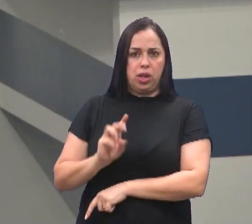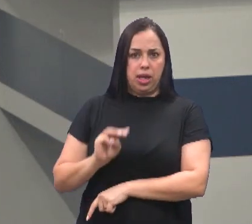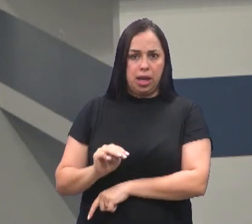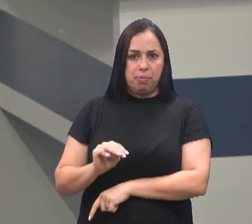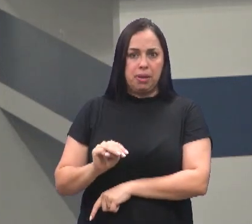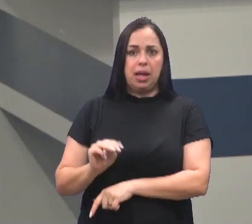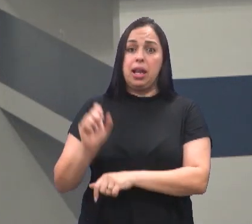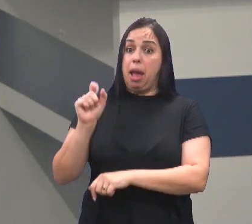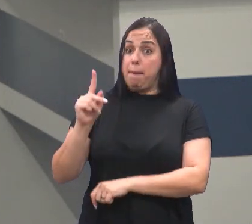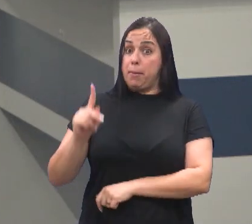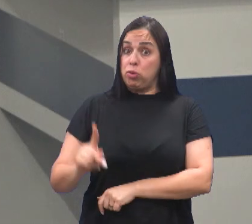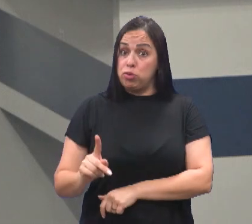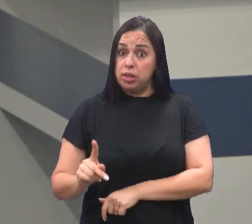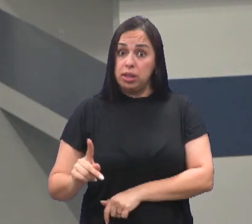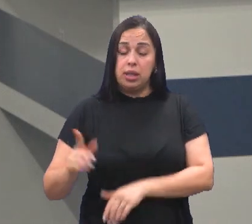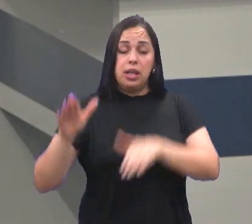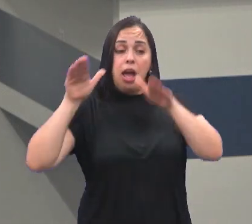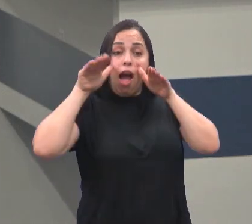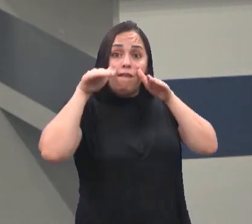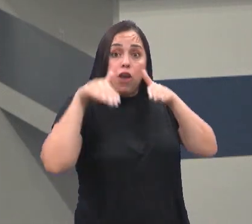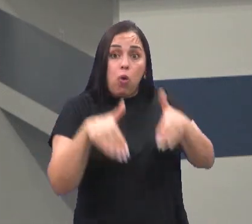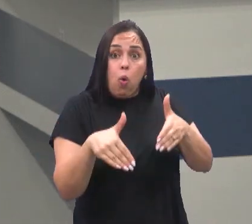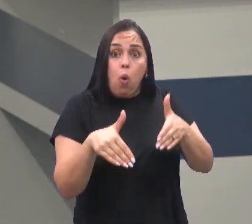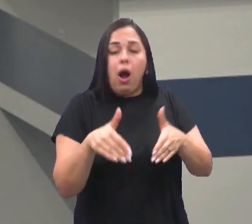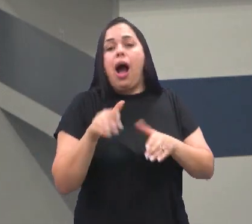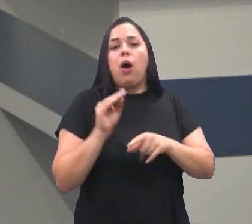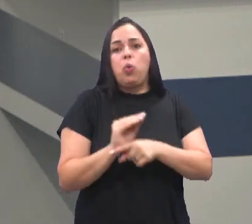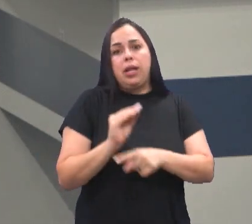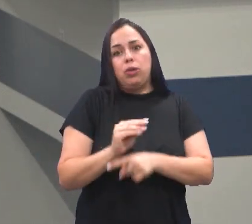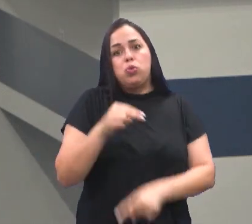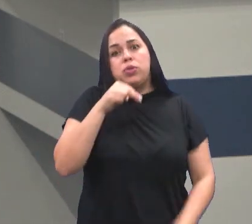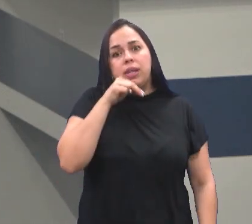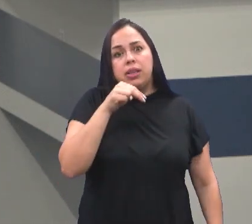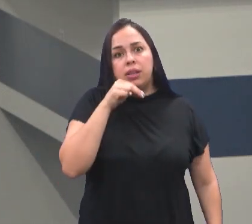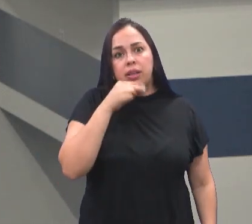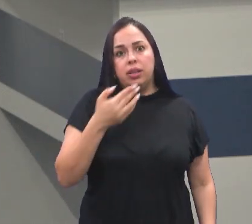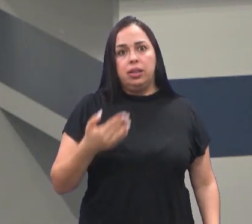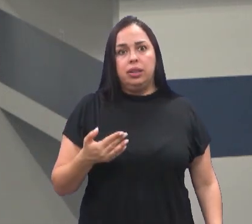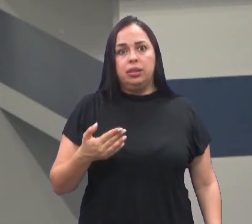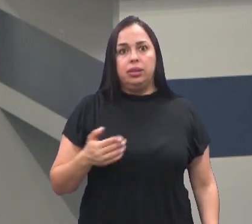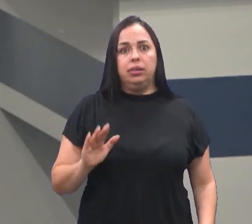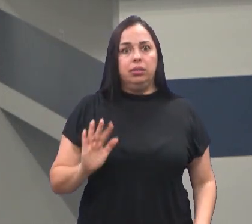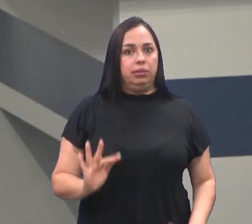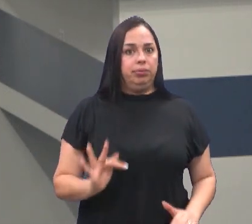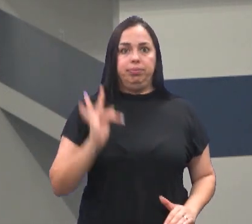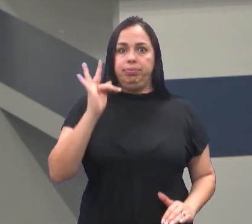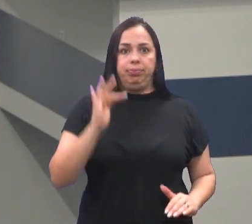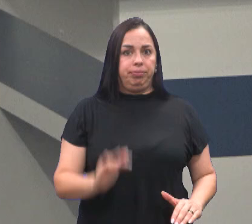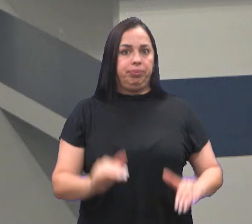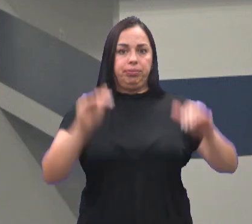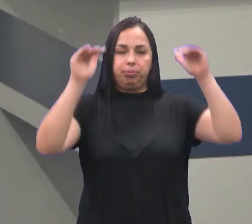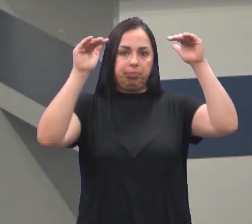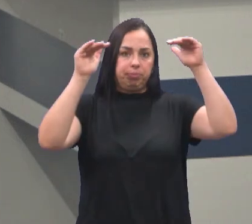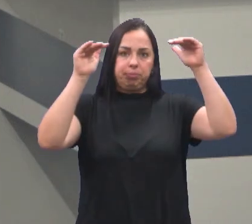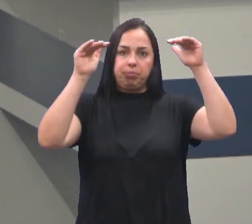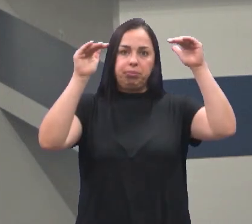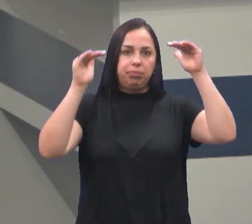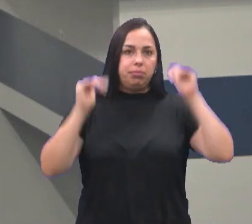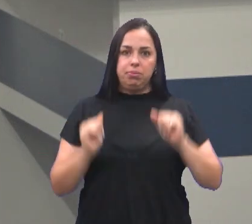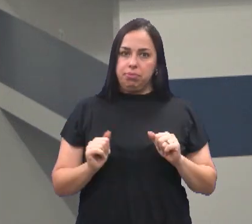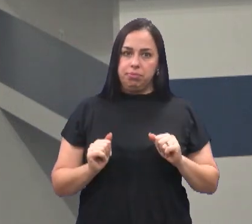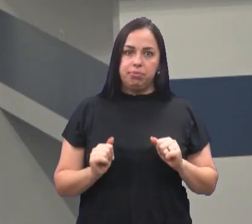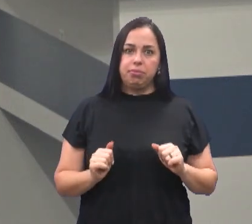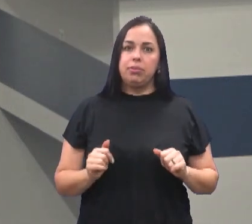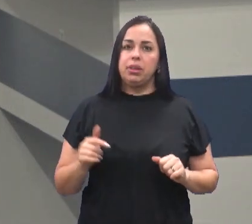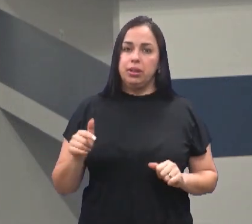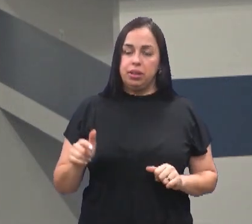a Essa ser causa. os pais, né? Mas agora, daqui a 10 anos, o outro vai sair, ele também já